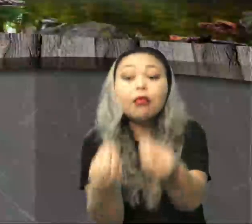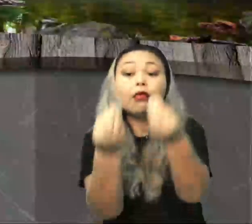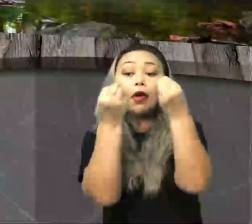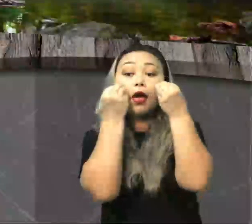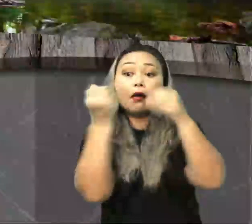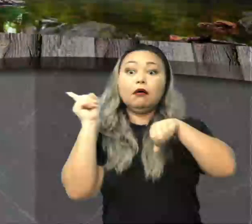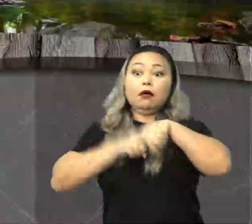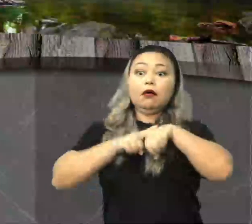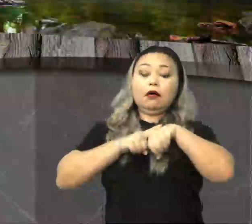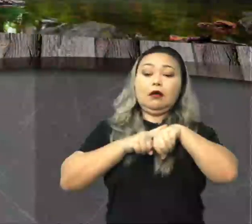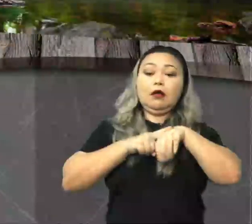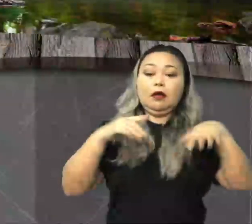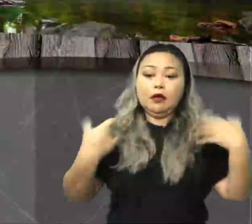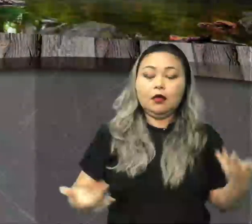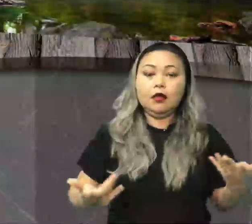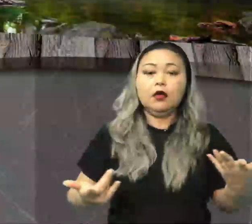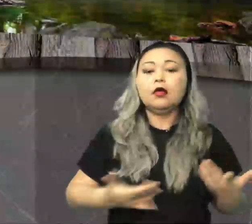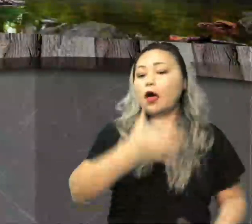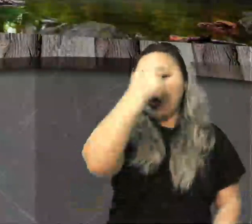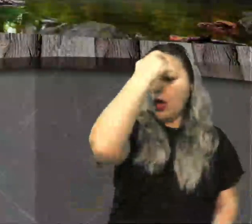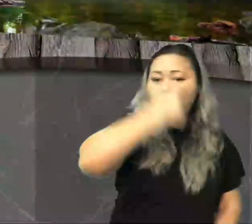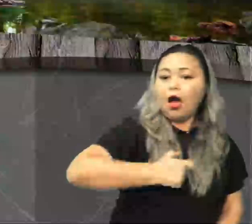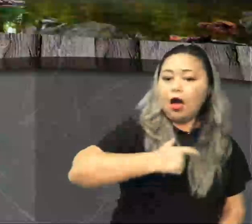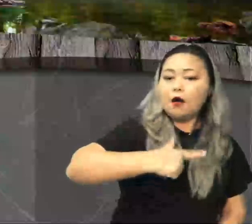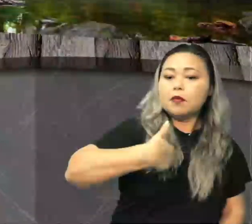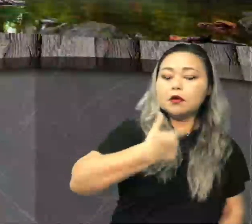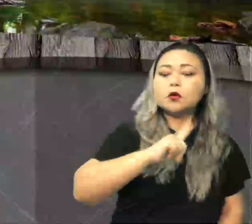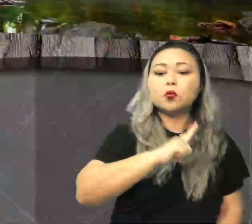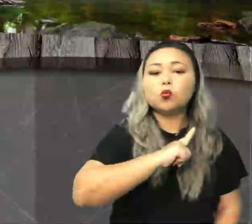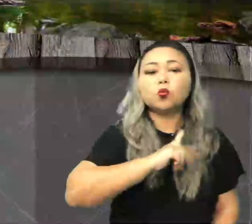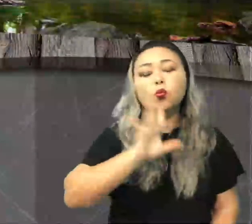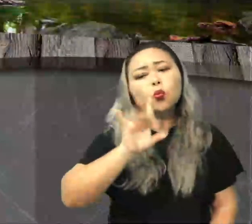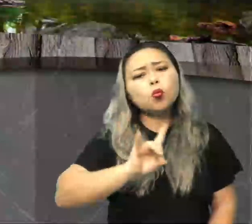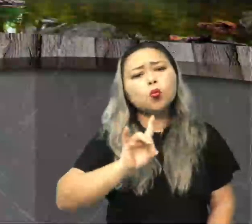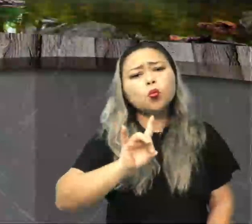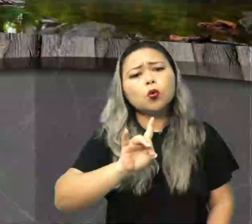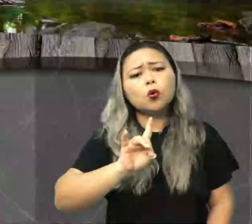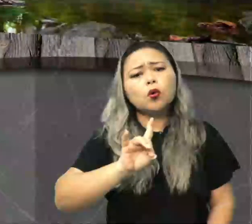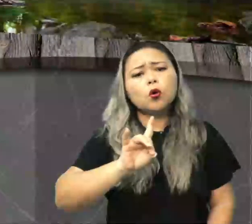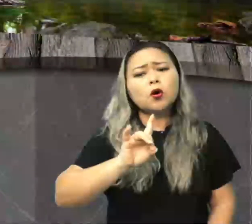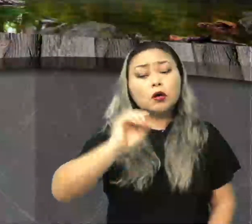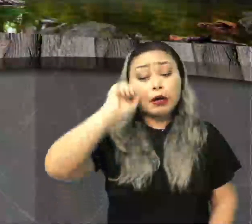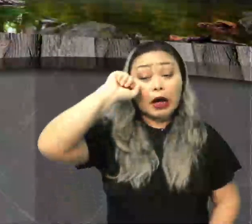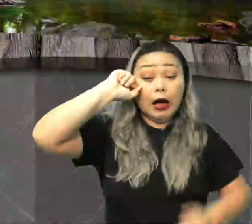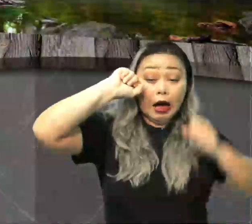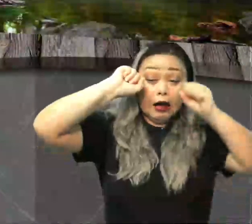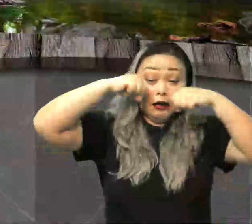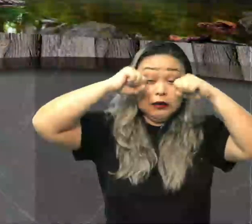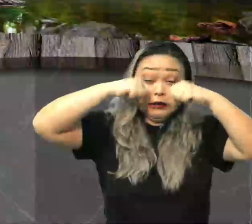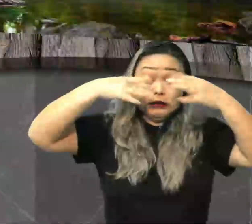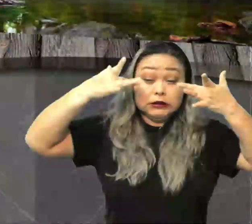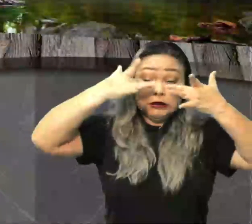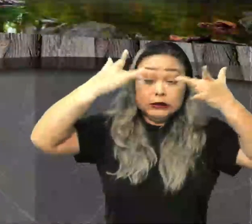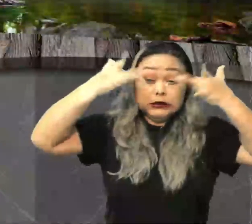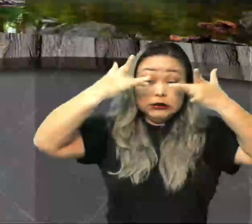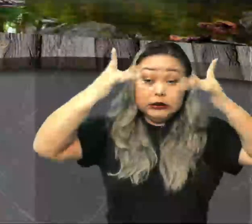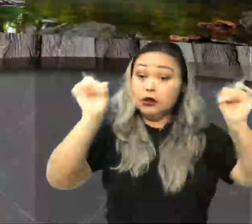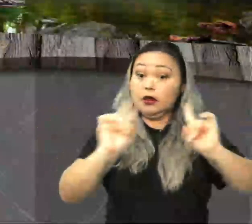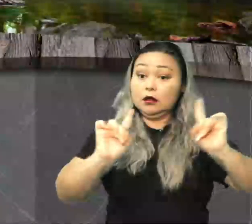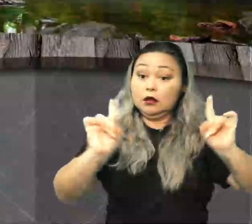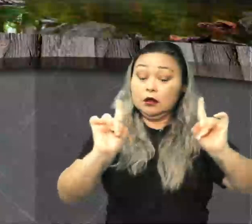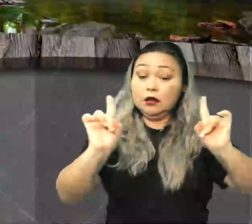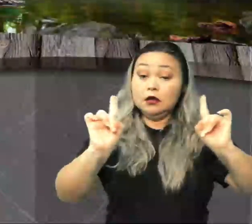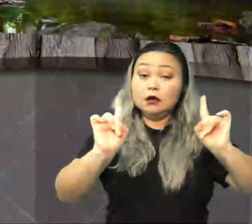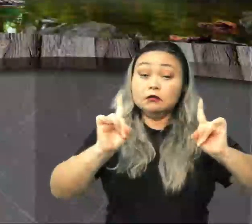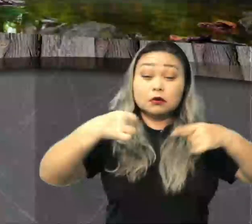normalmente, quando a pessoa está, é recomendado você não coçar os olhos, né?